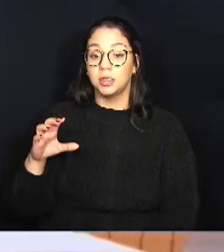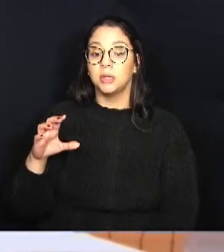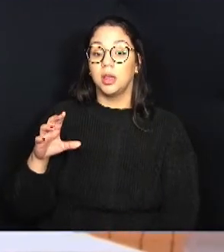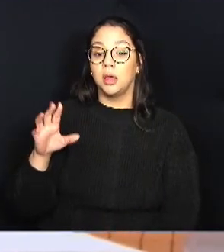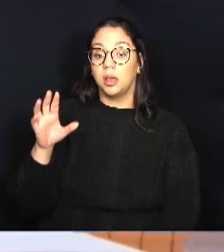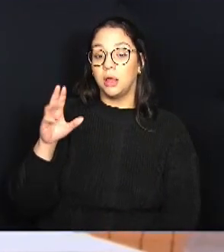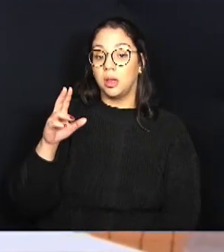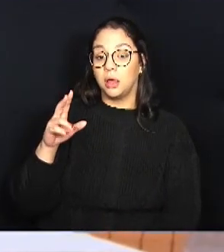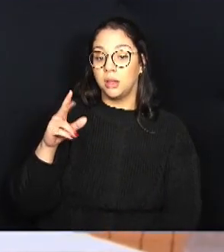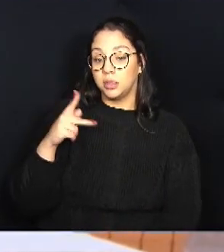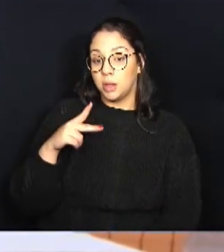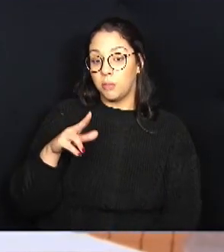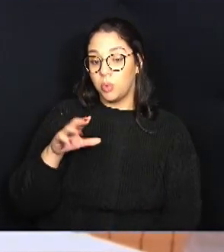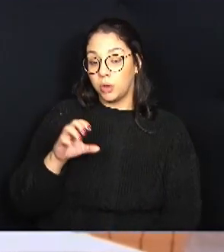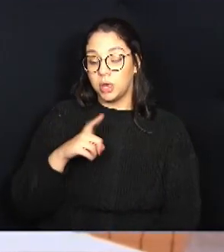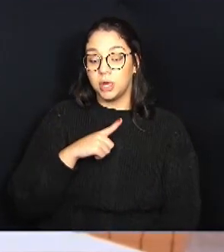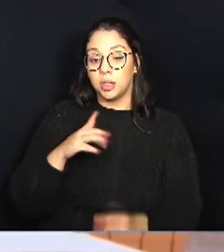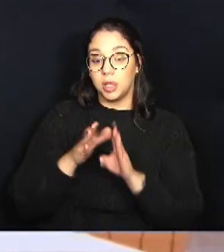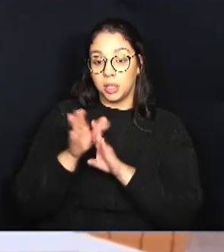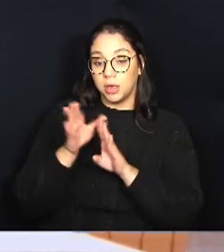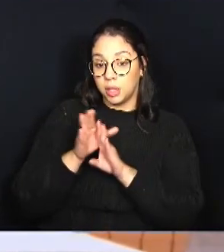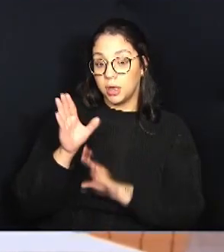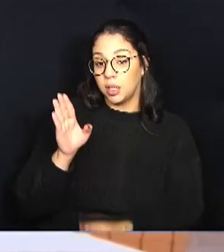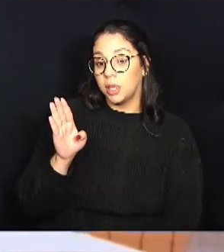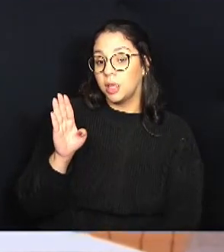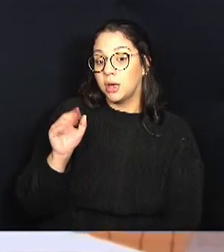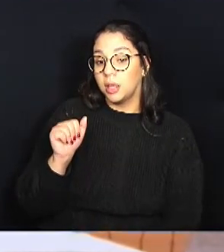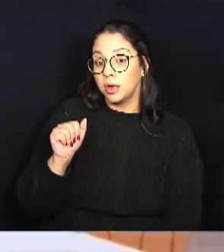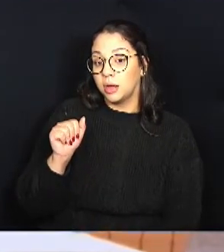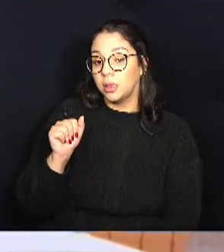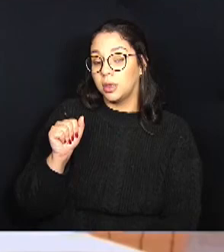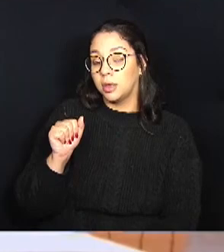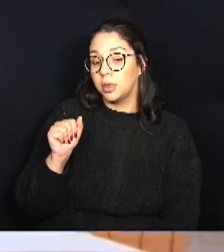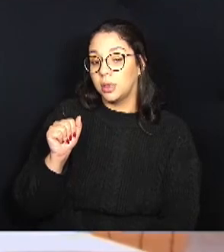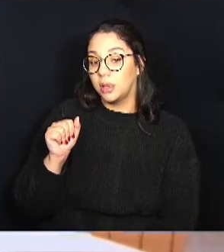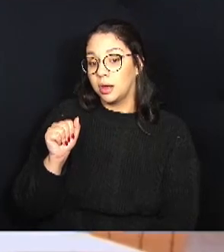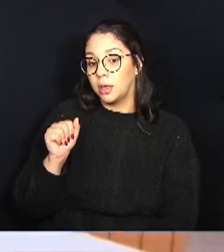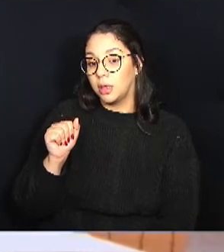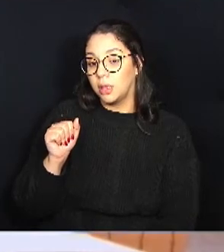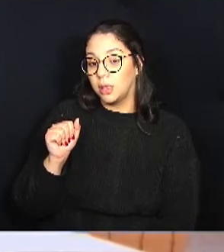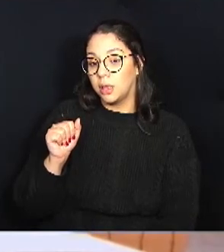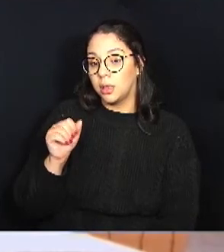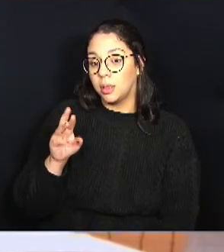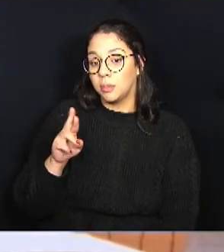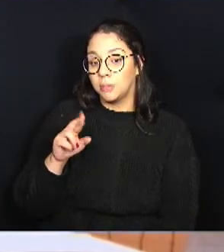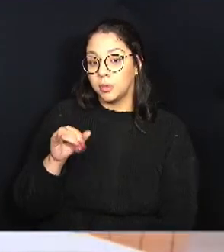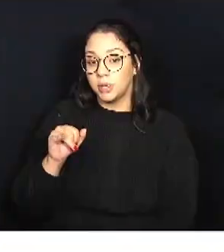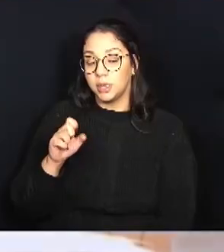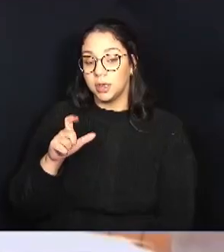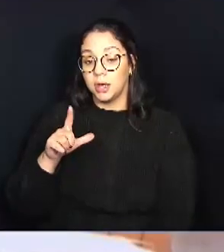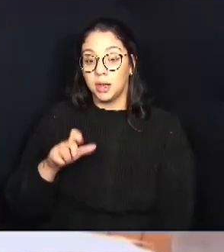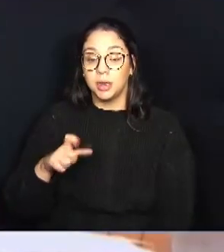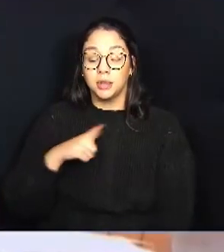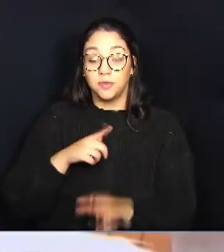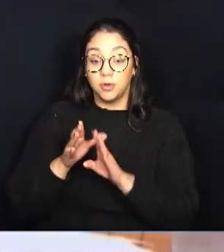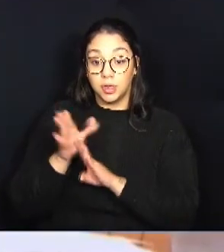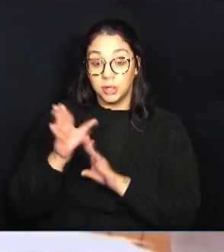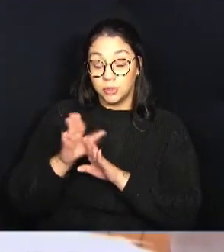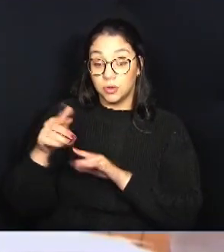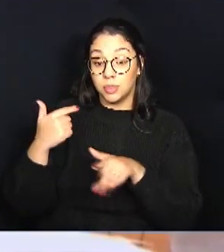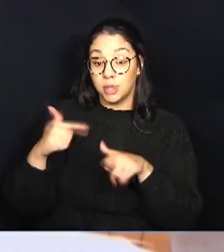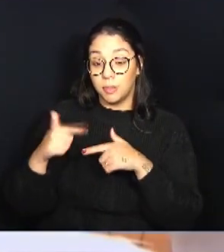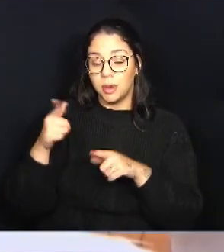temos a orientadora Gabriela Celani, também arquiteta, junto conosco, foi orientadora desse trabalho. E o